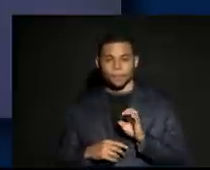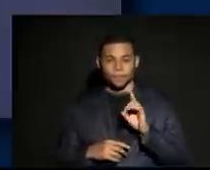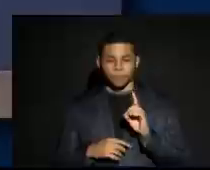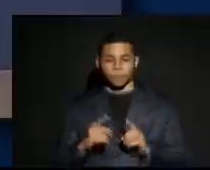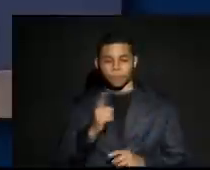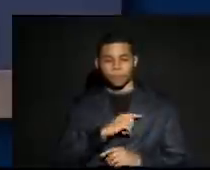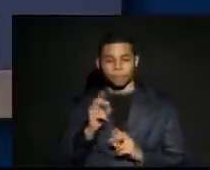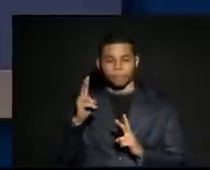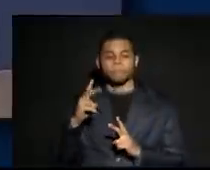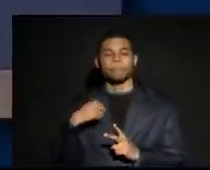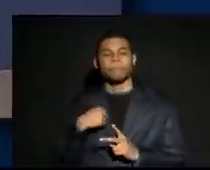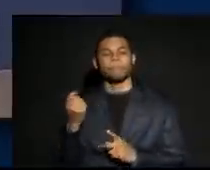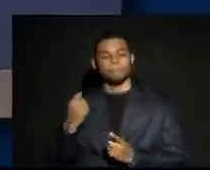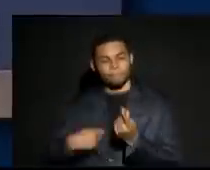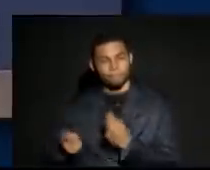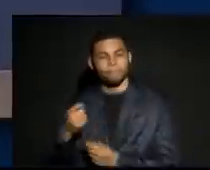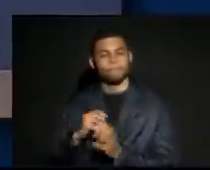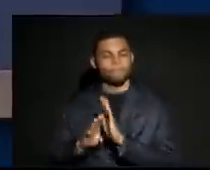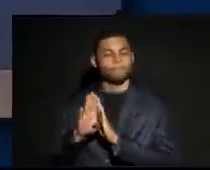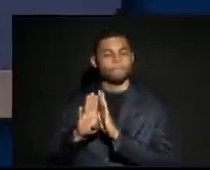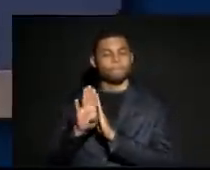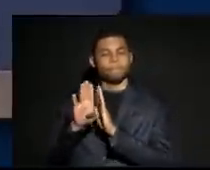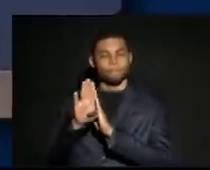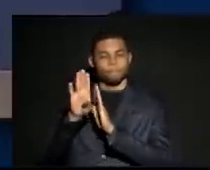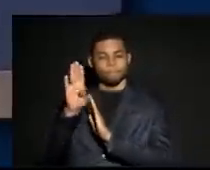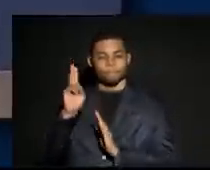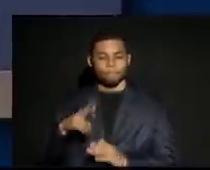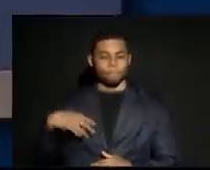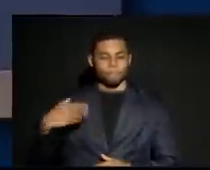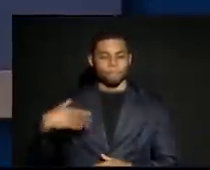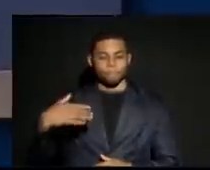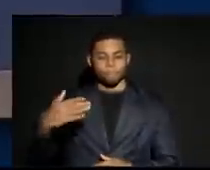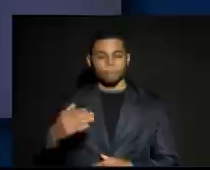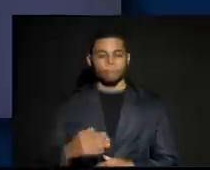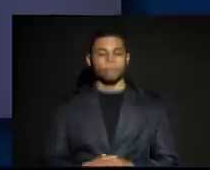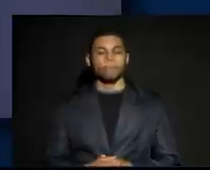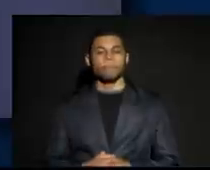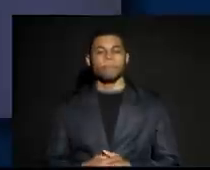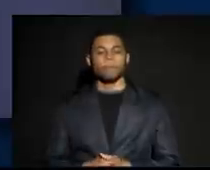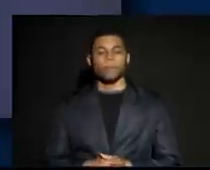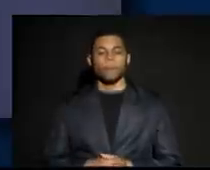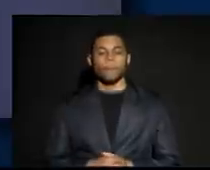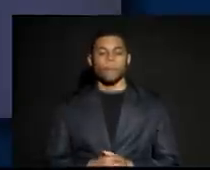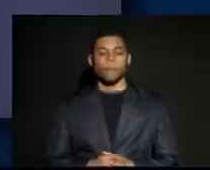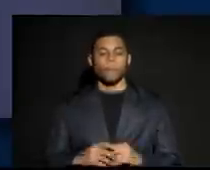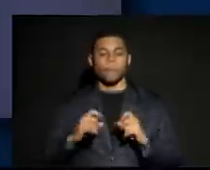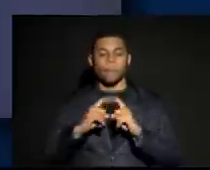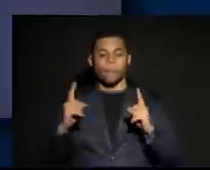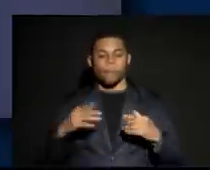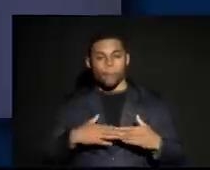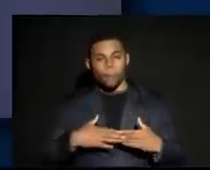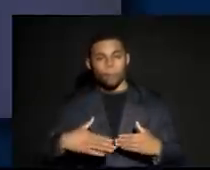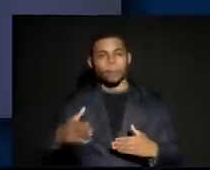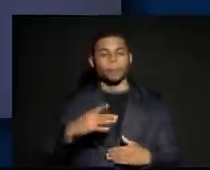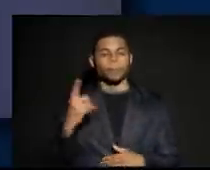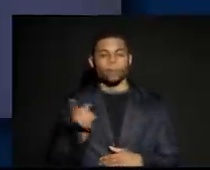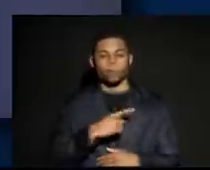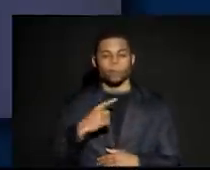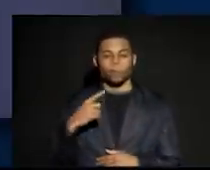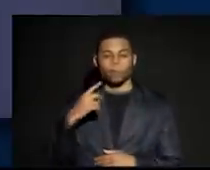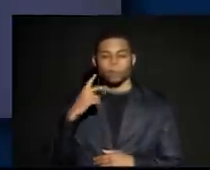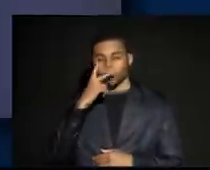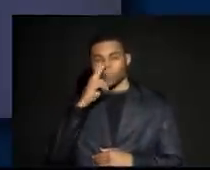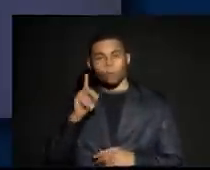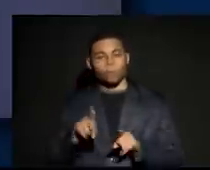sempre ainda quer o mercado Dia sempre subindo subindo mais rapidamente as taxas é mas a partir daquele momento a gente